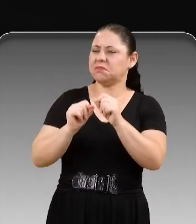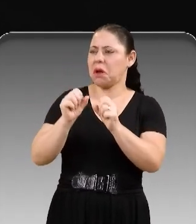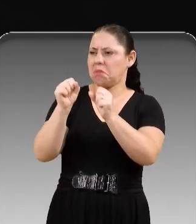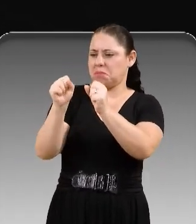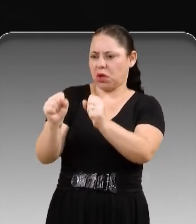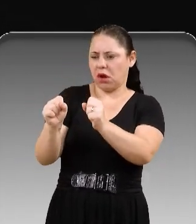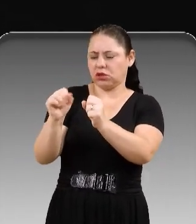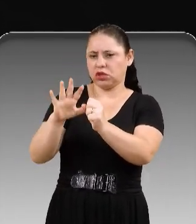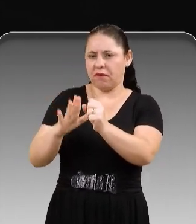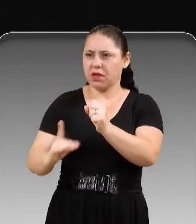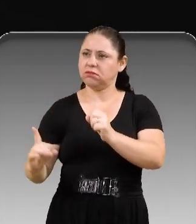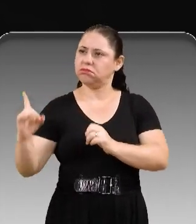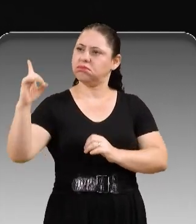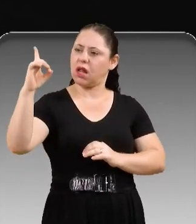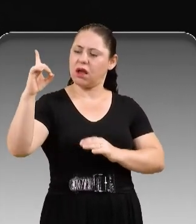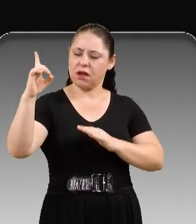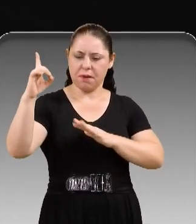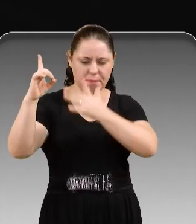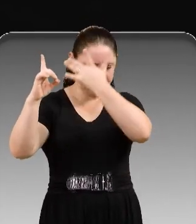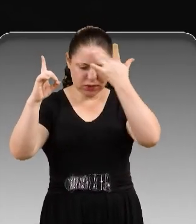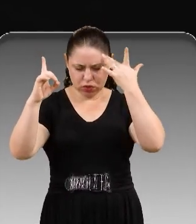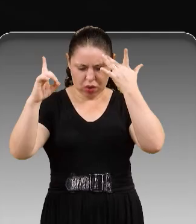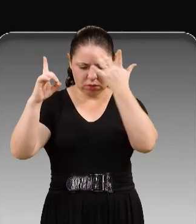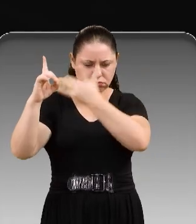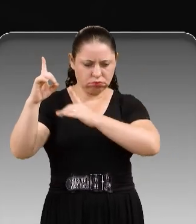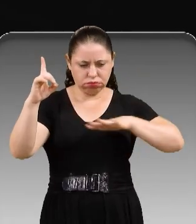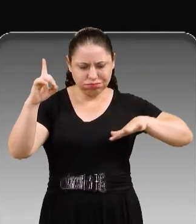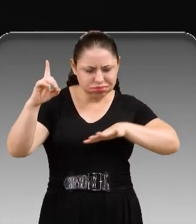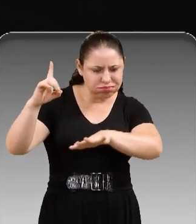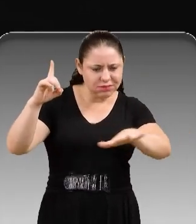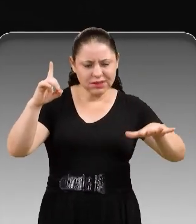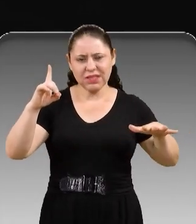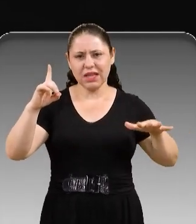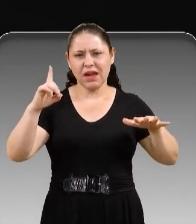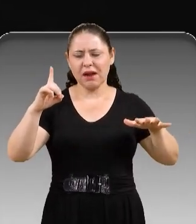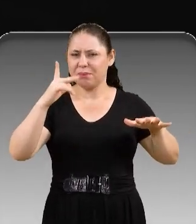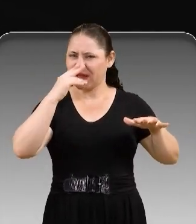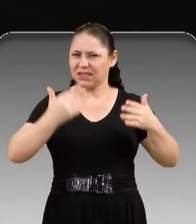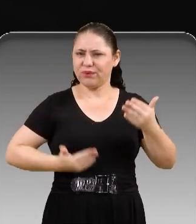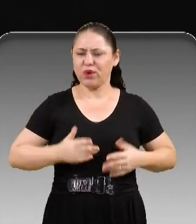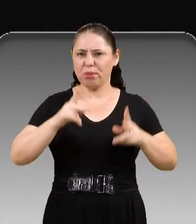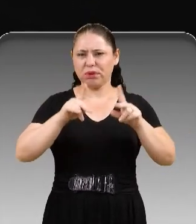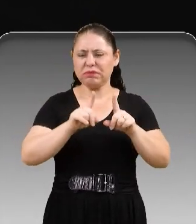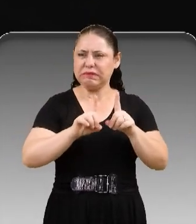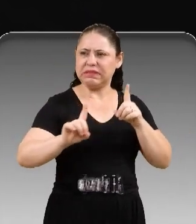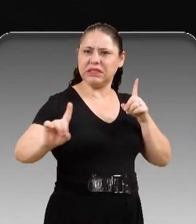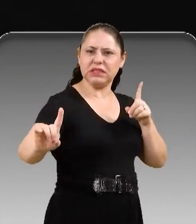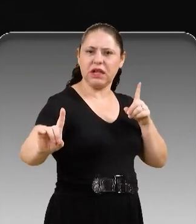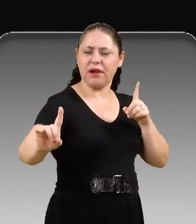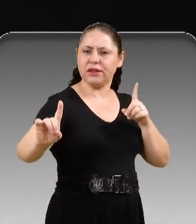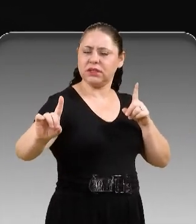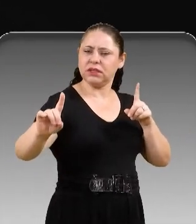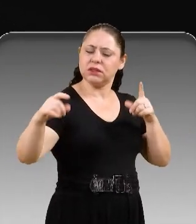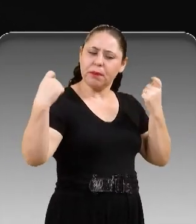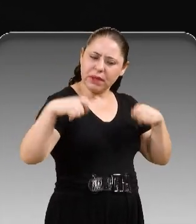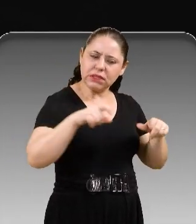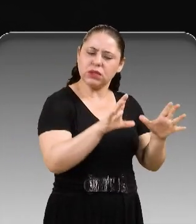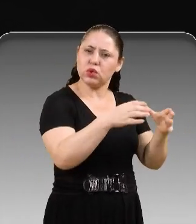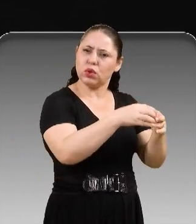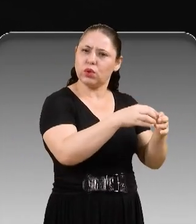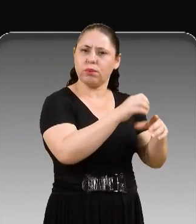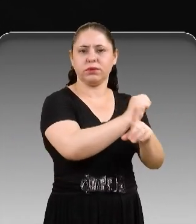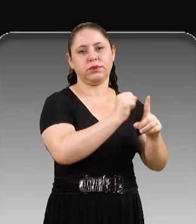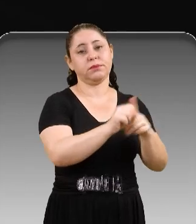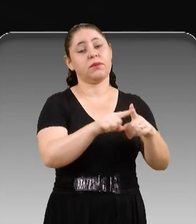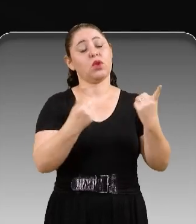coloca esse agente público, esse servidor público distante das pessoas, né, e de suas reais necessidades. E nós temos uma